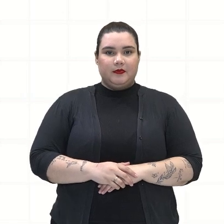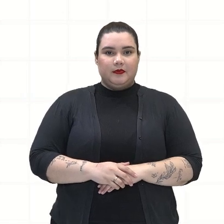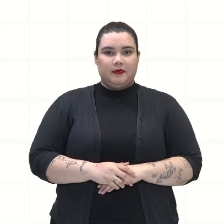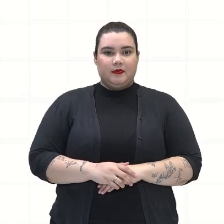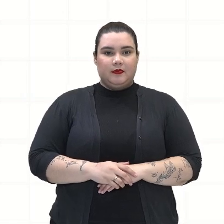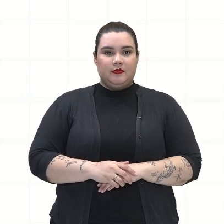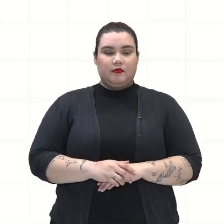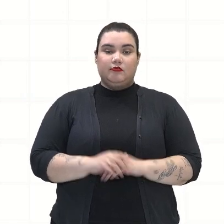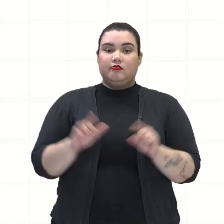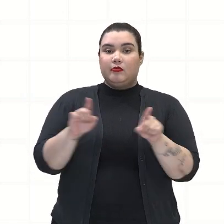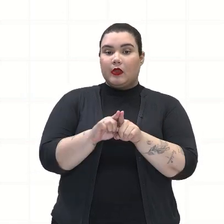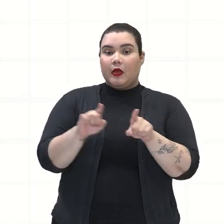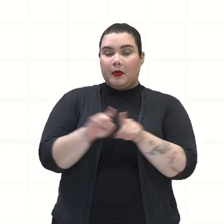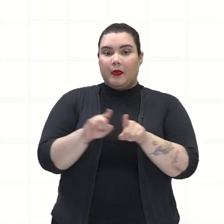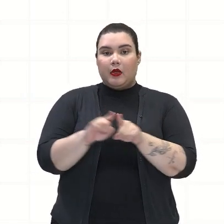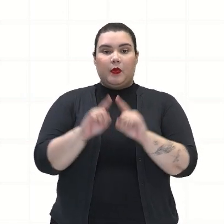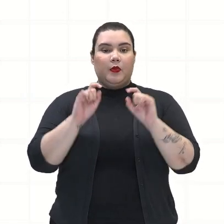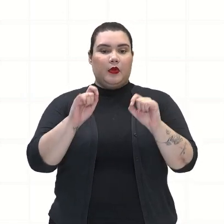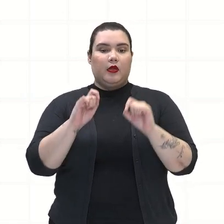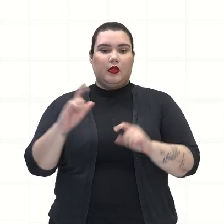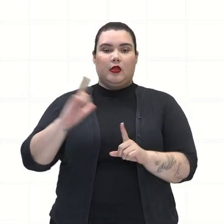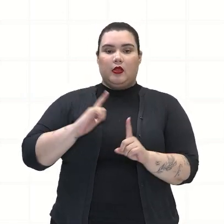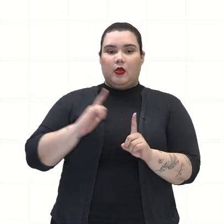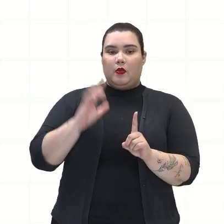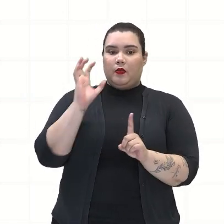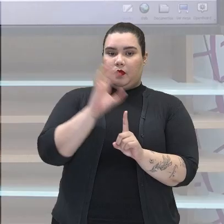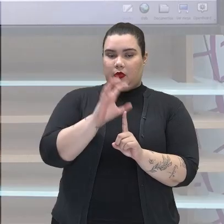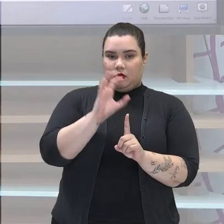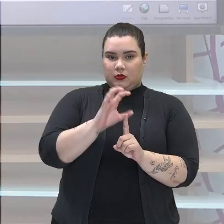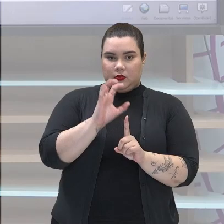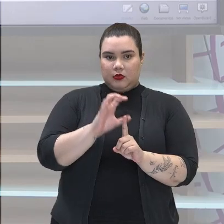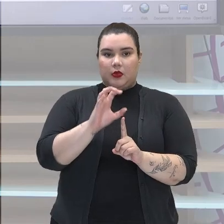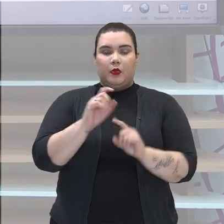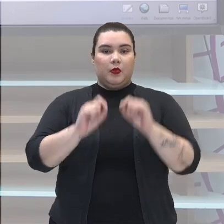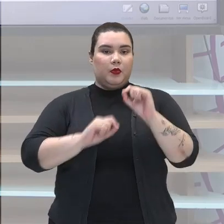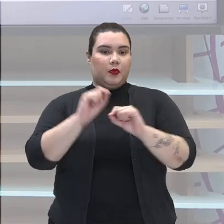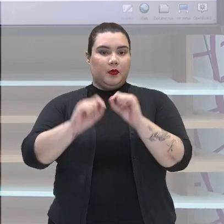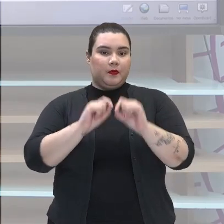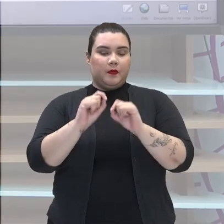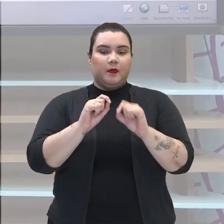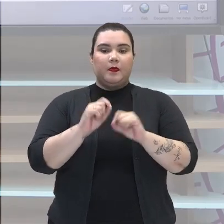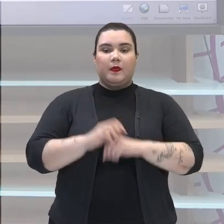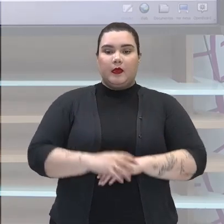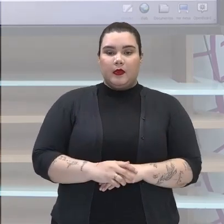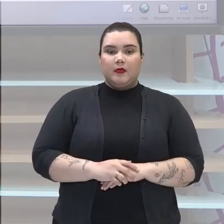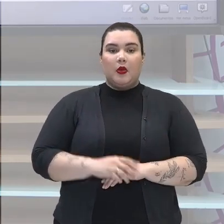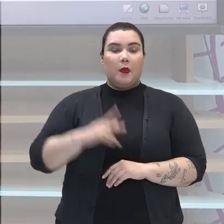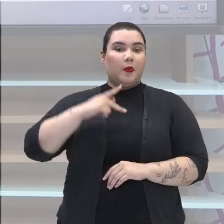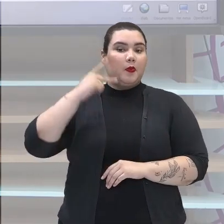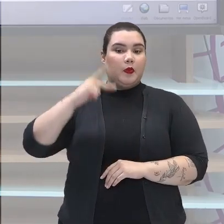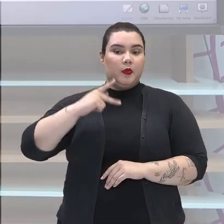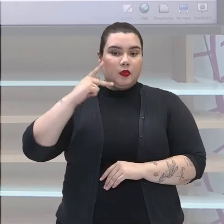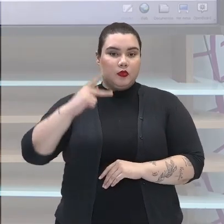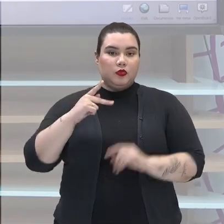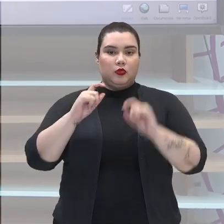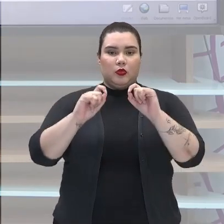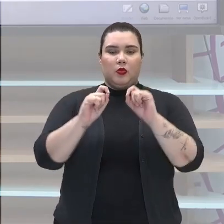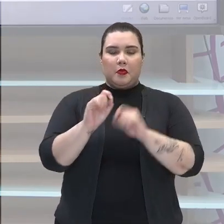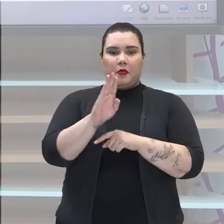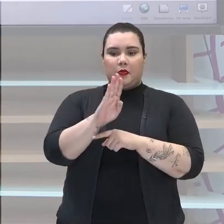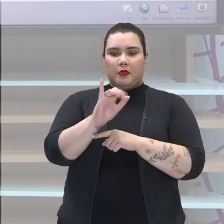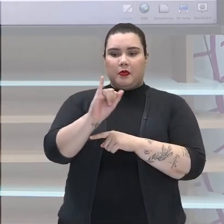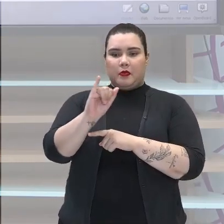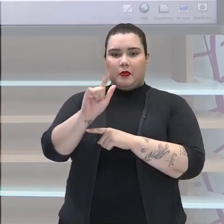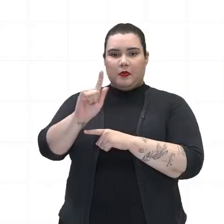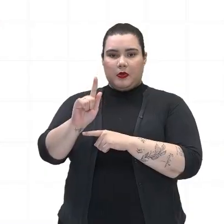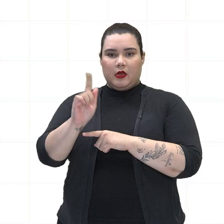E também, né, influenciou a política, né, do Big Stick.